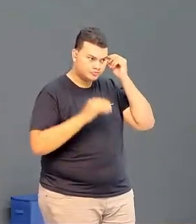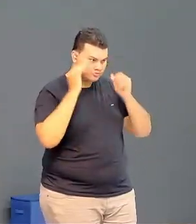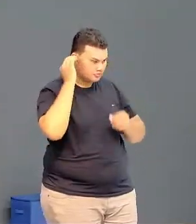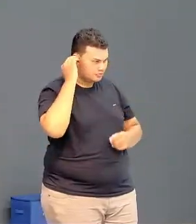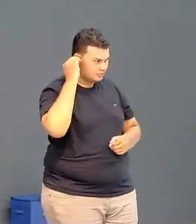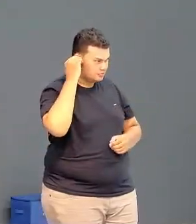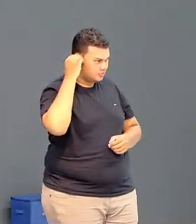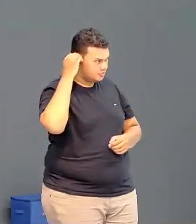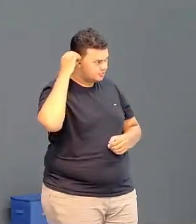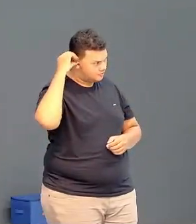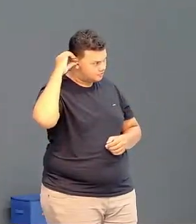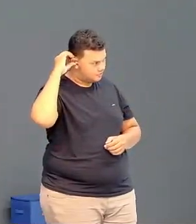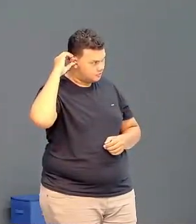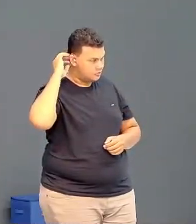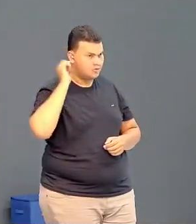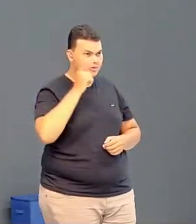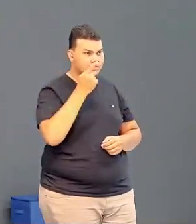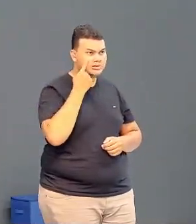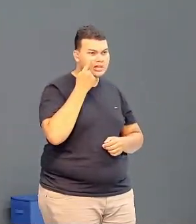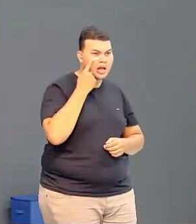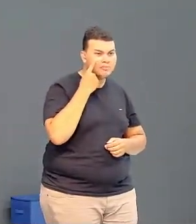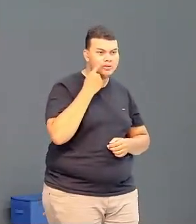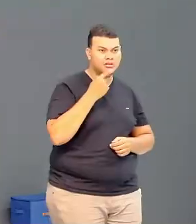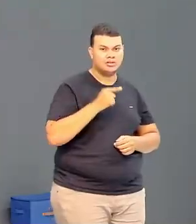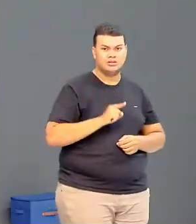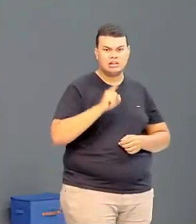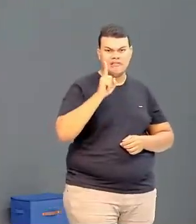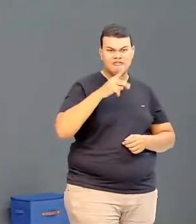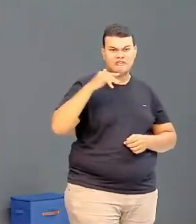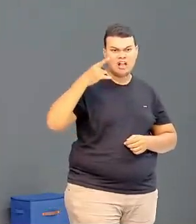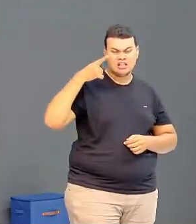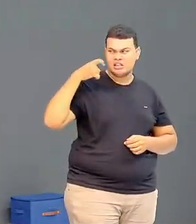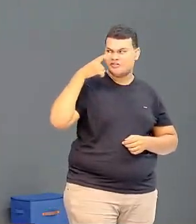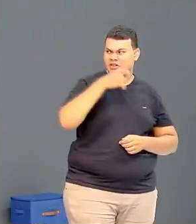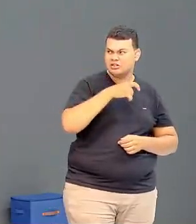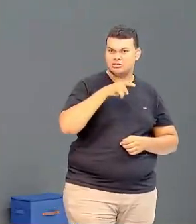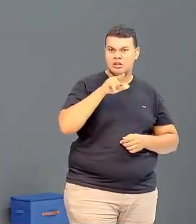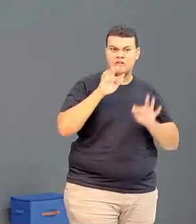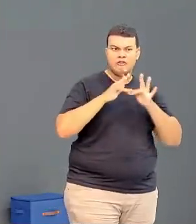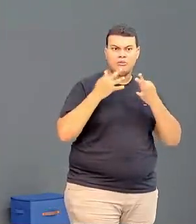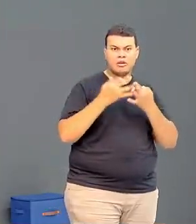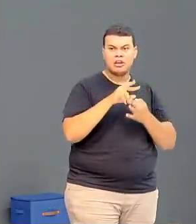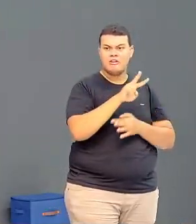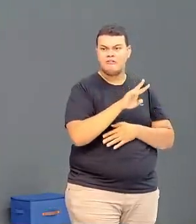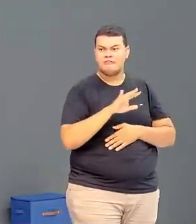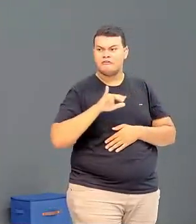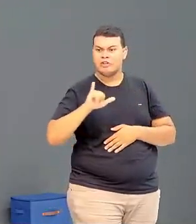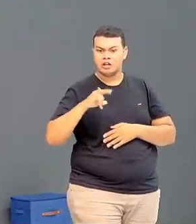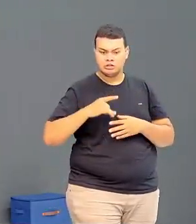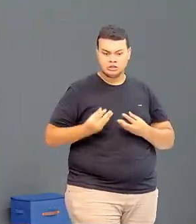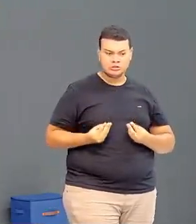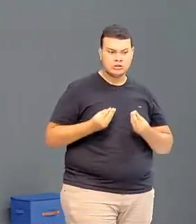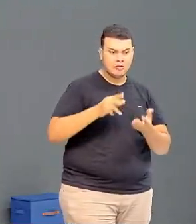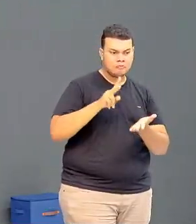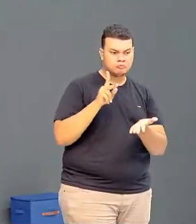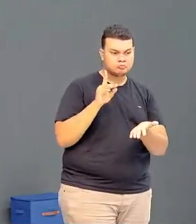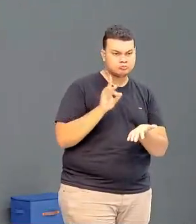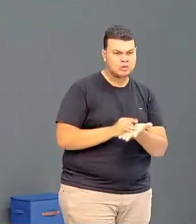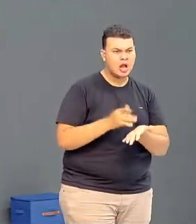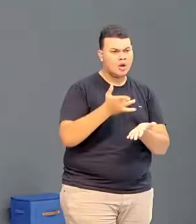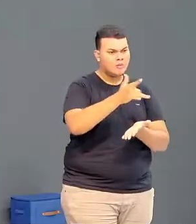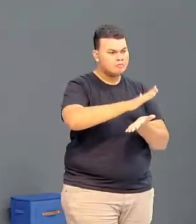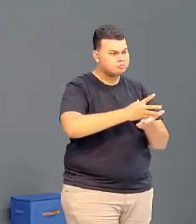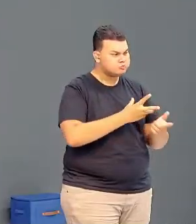Sabe aquele argumento que o maligno colocou na sua mente, de que será muito difícil a sua família de fato se entregar integralmente ao Senhor? Destrói